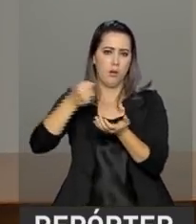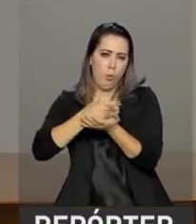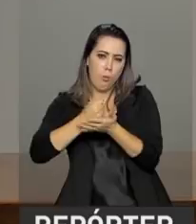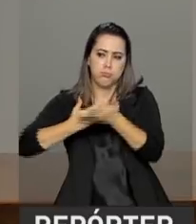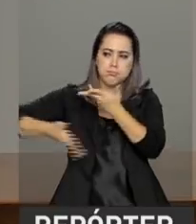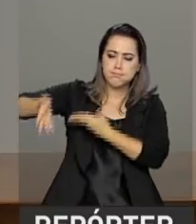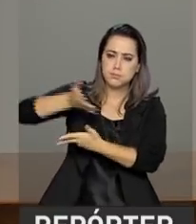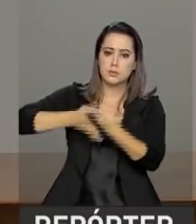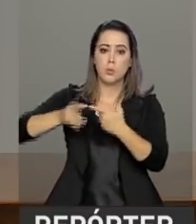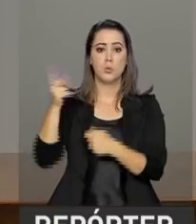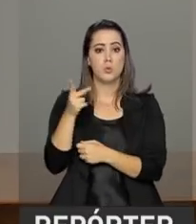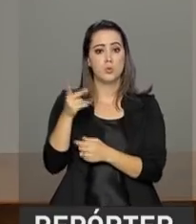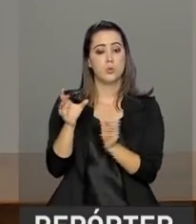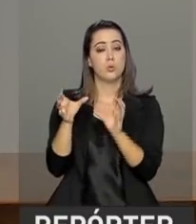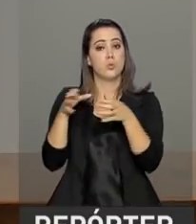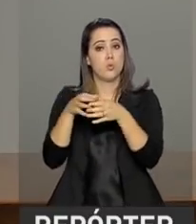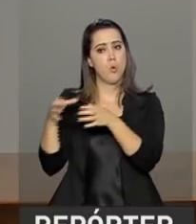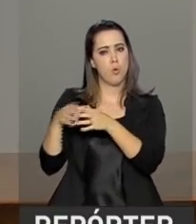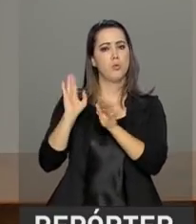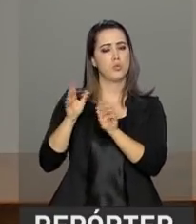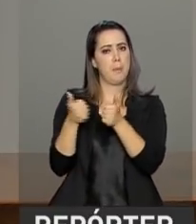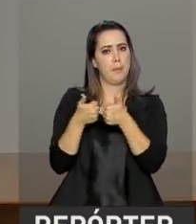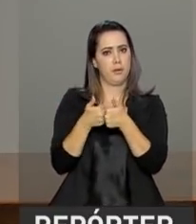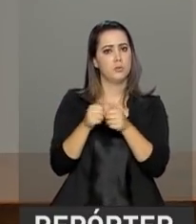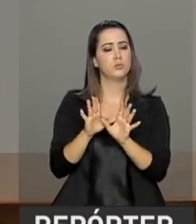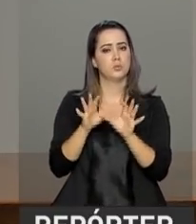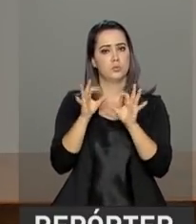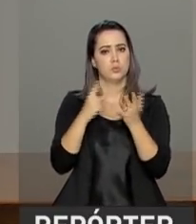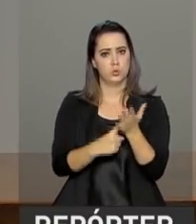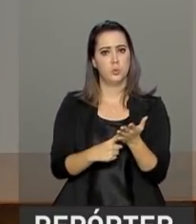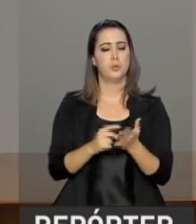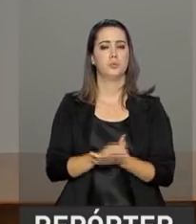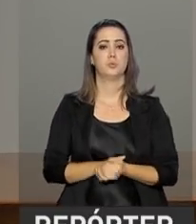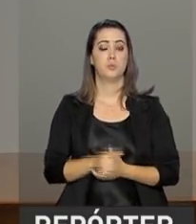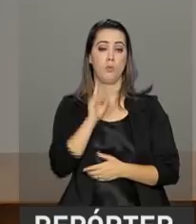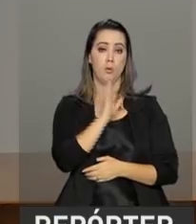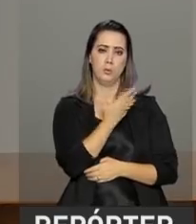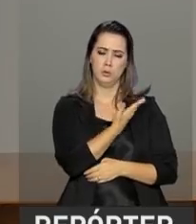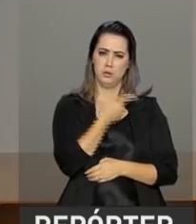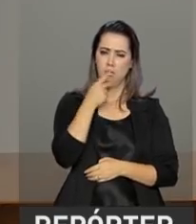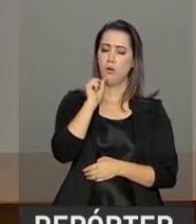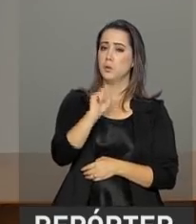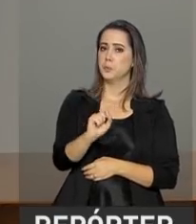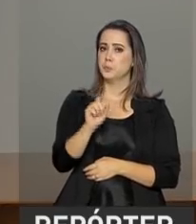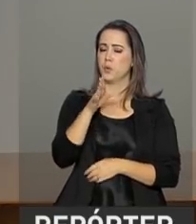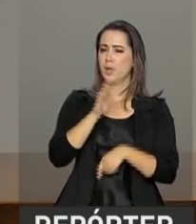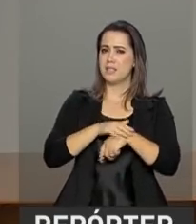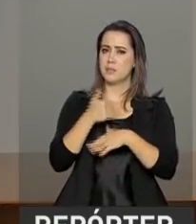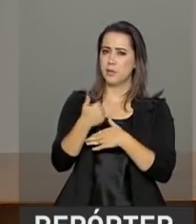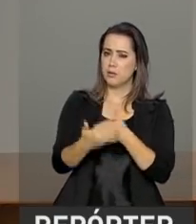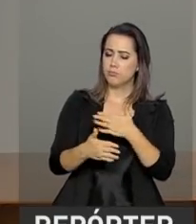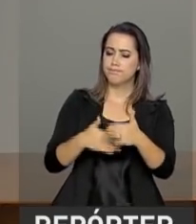blocos econômicos estão perto de fechar um acordo. Nesse período, nós buscamos dinamizar